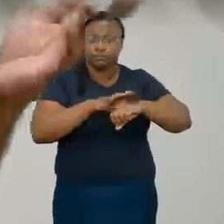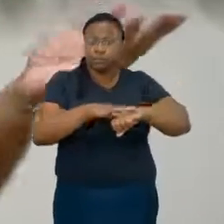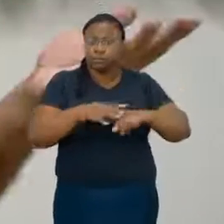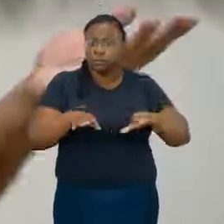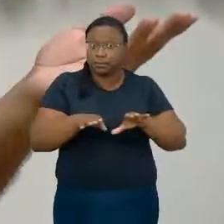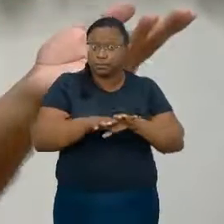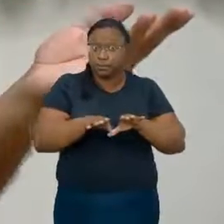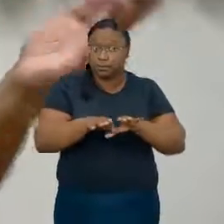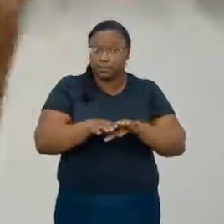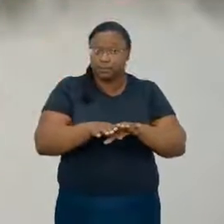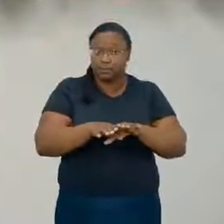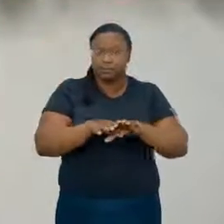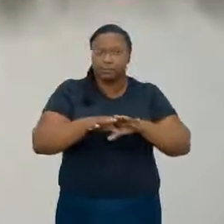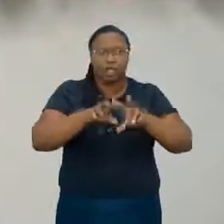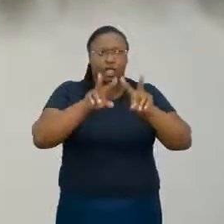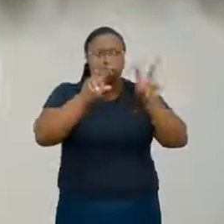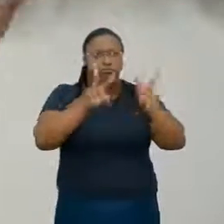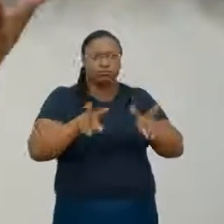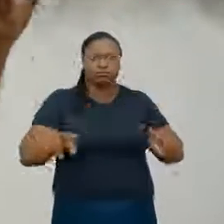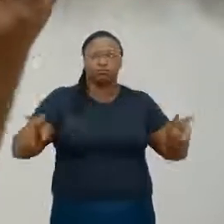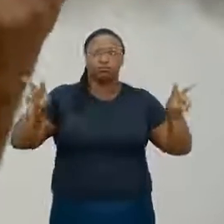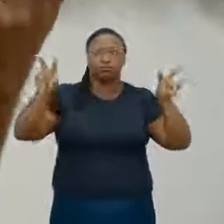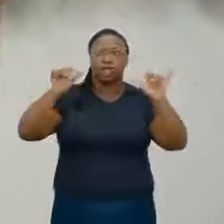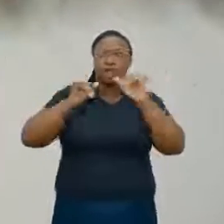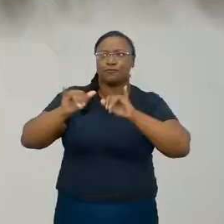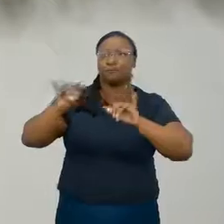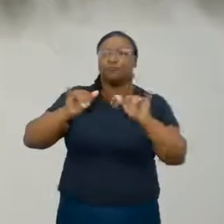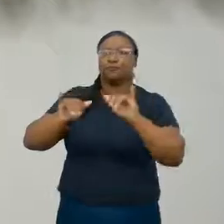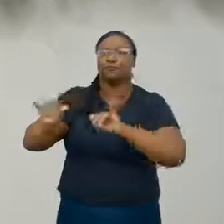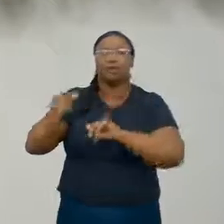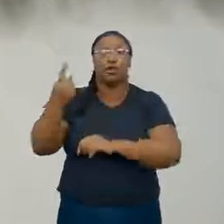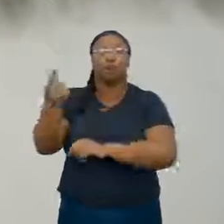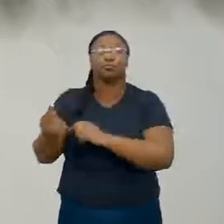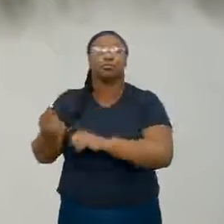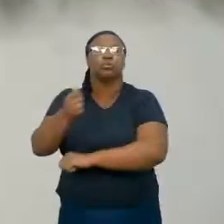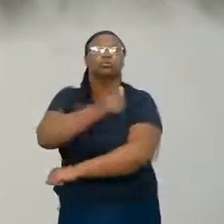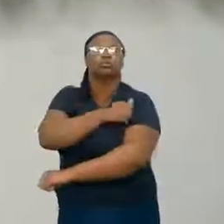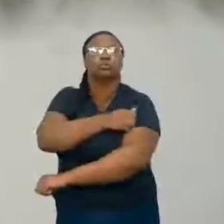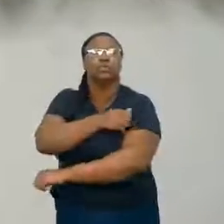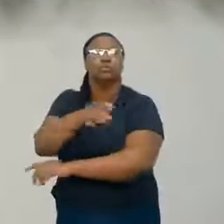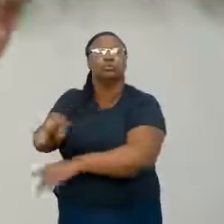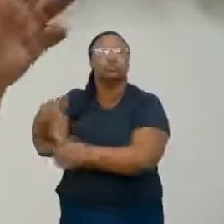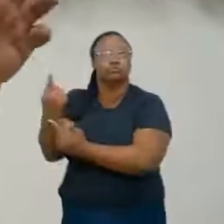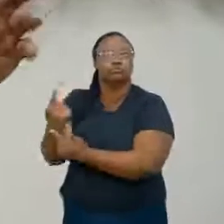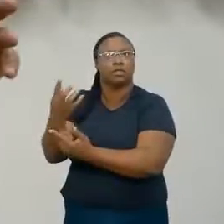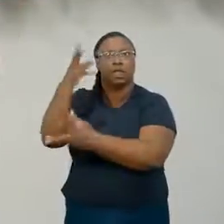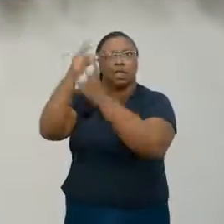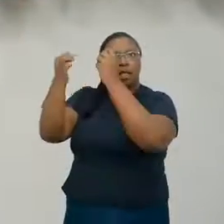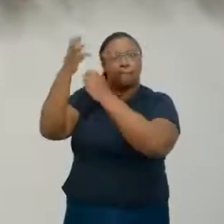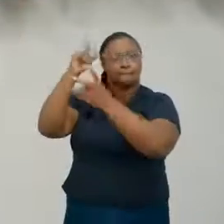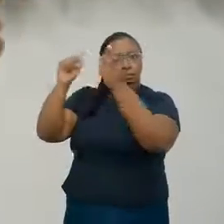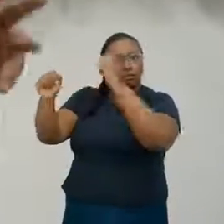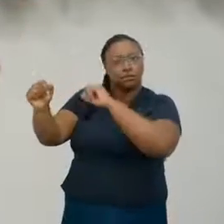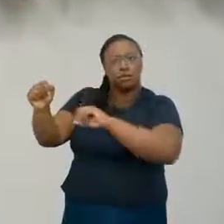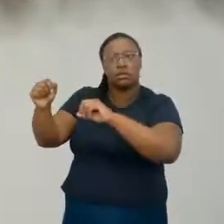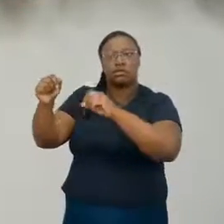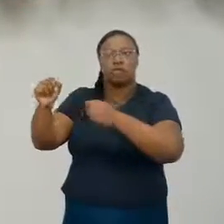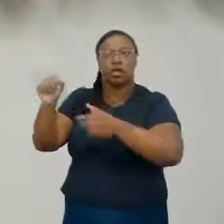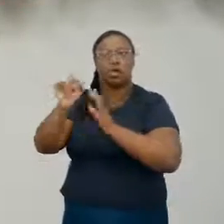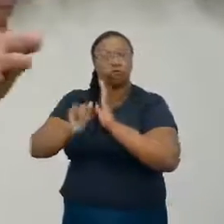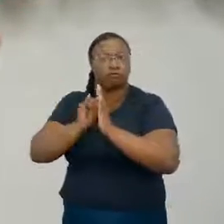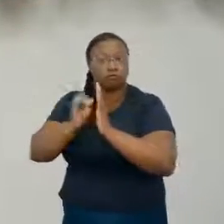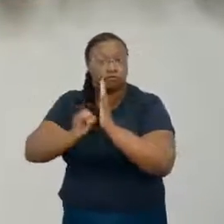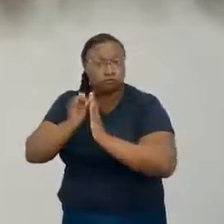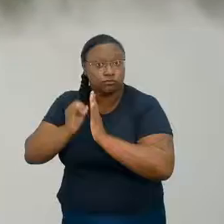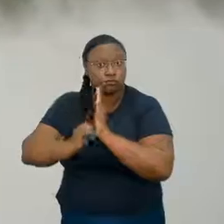uma exposição a partir da narrativa desses estudantes, daquilo que eles aprenderam, gravando pequenos vídeos no